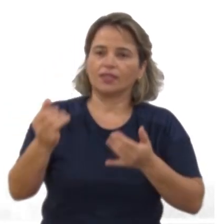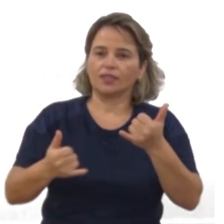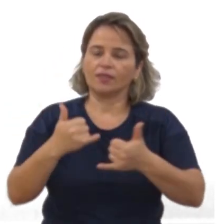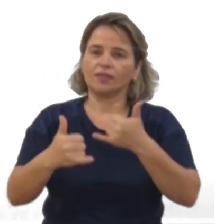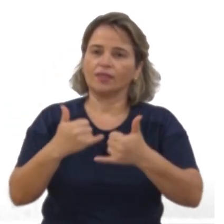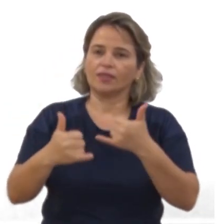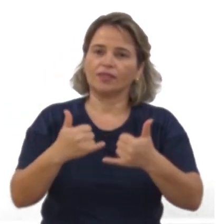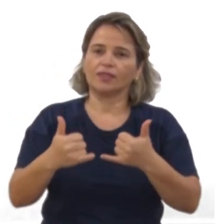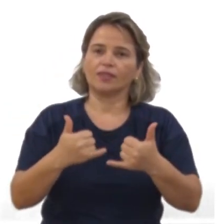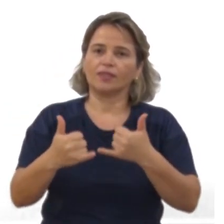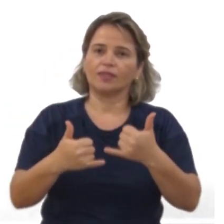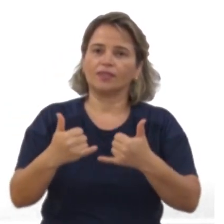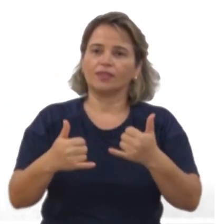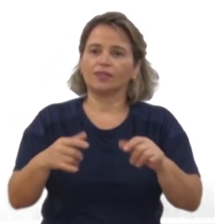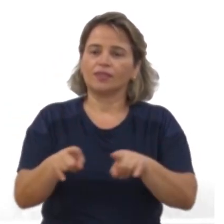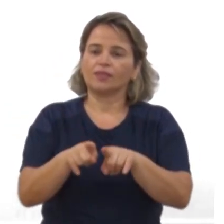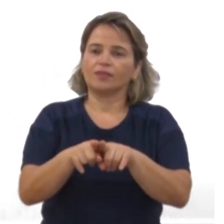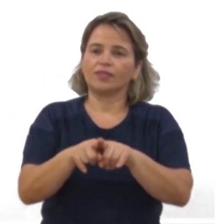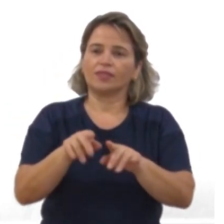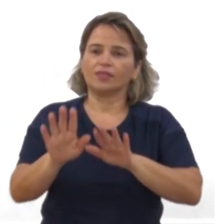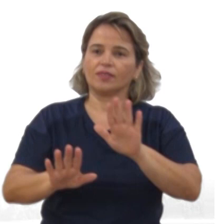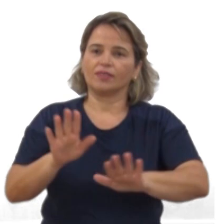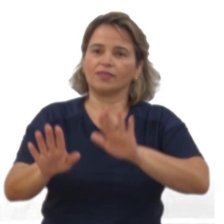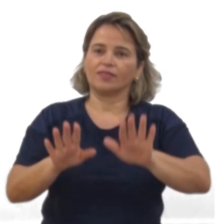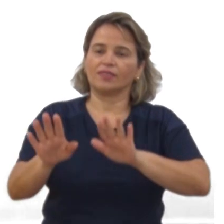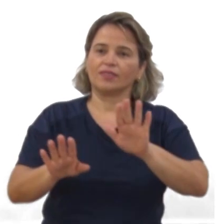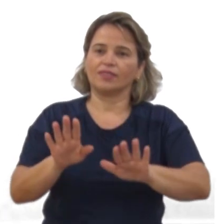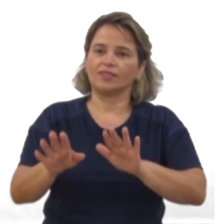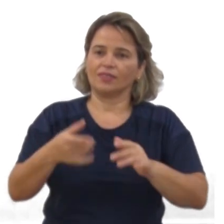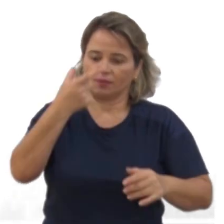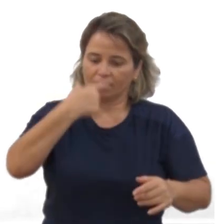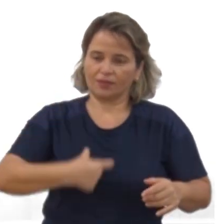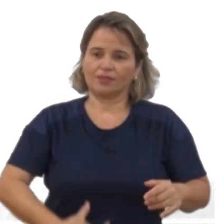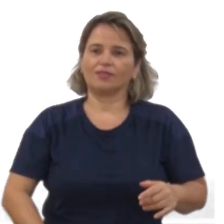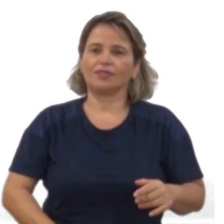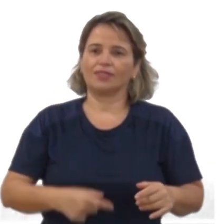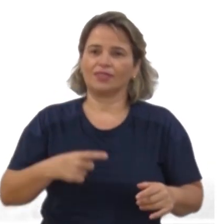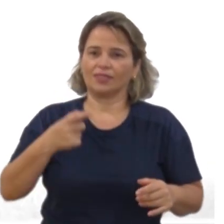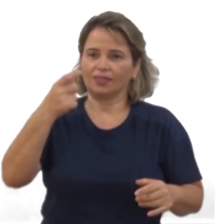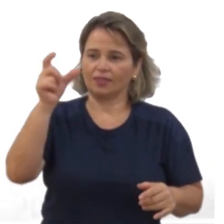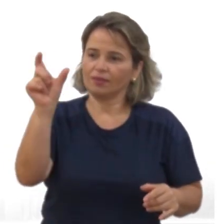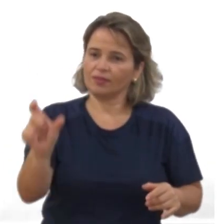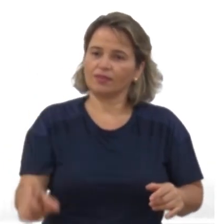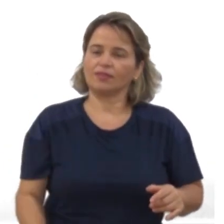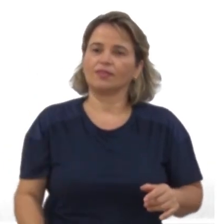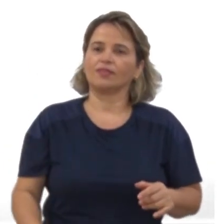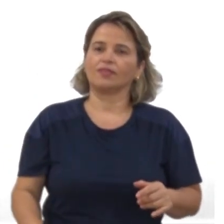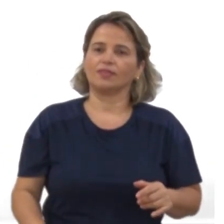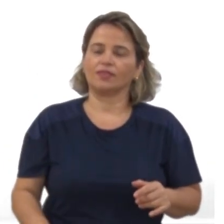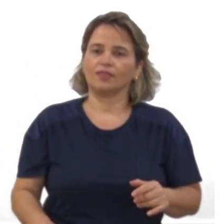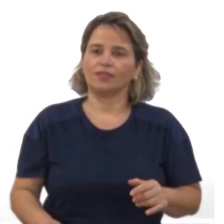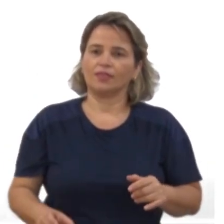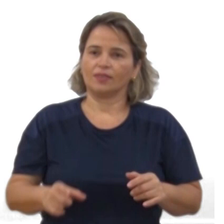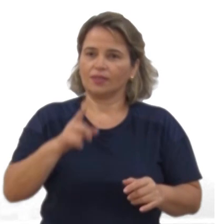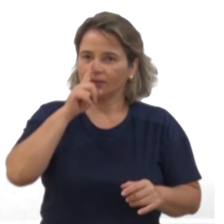outro e do ambiente, comunicar-se no cotidiano, narração de acontecimentos, criação de enredos